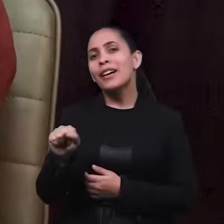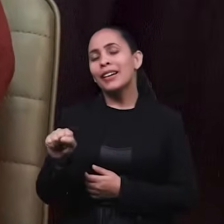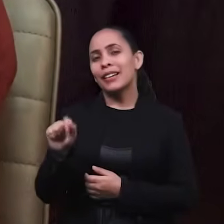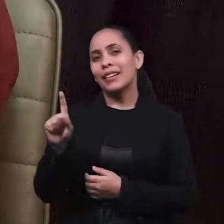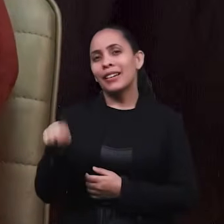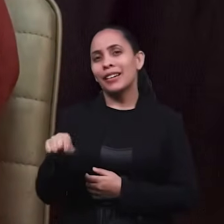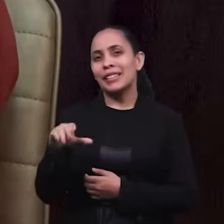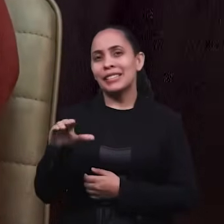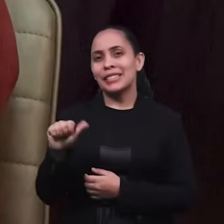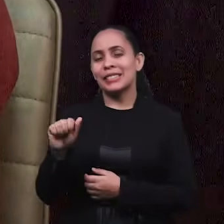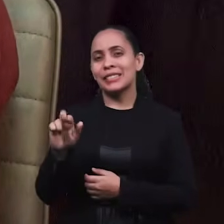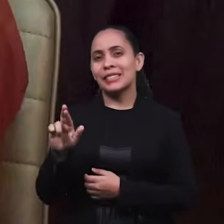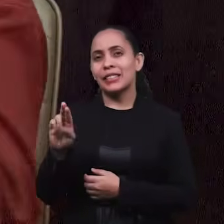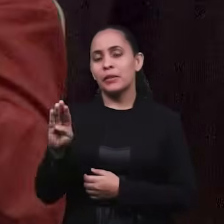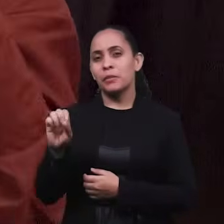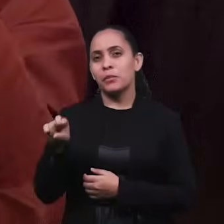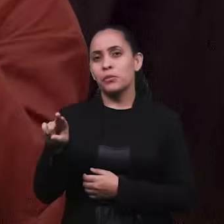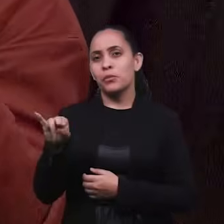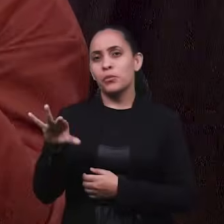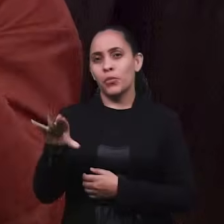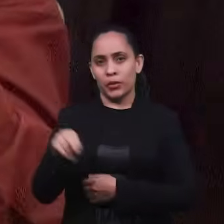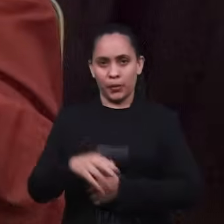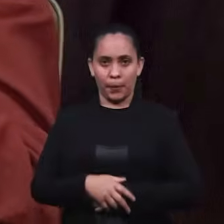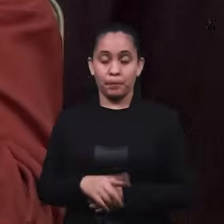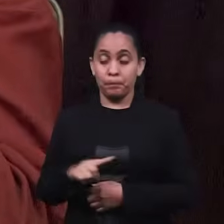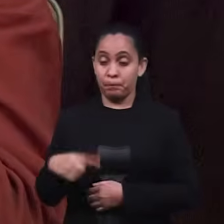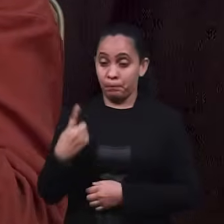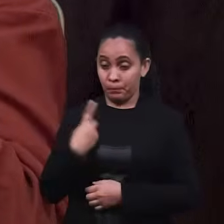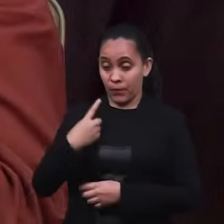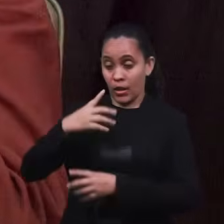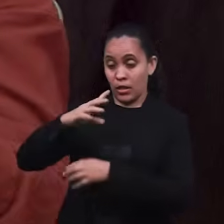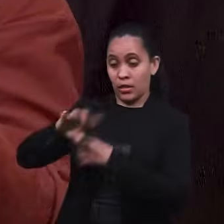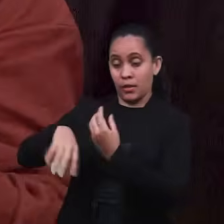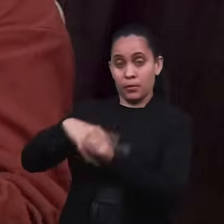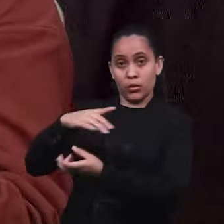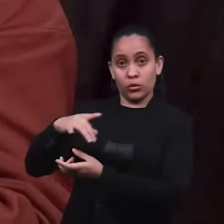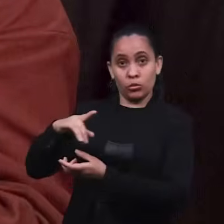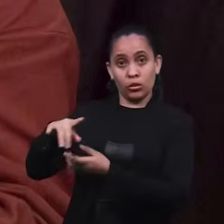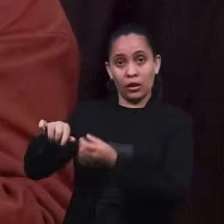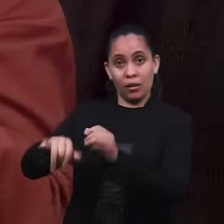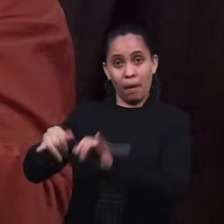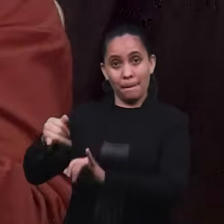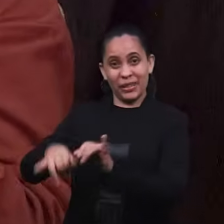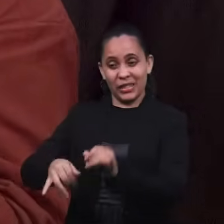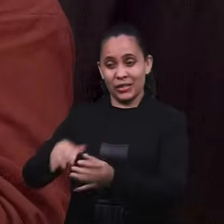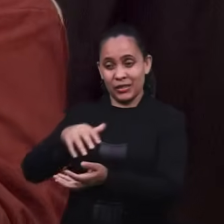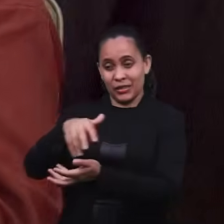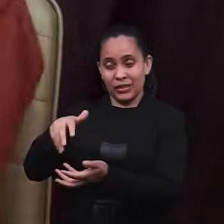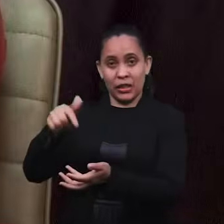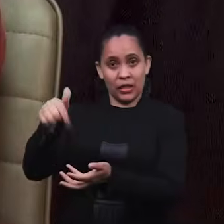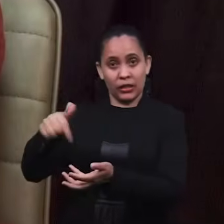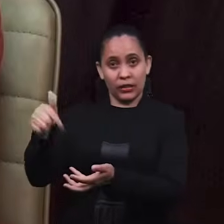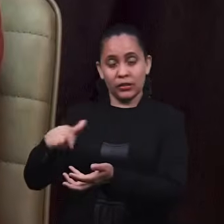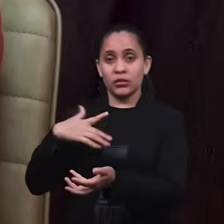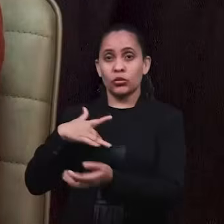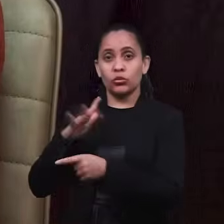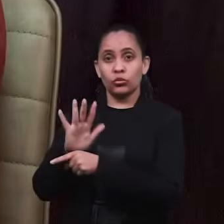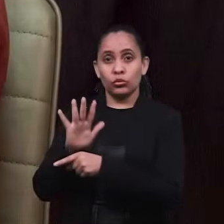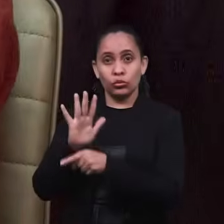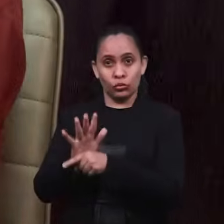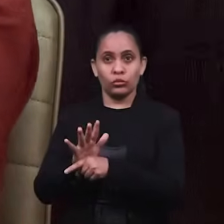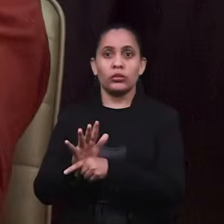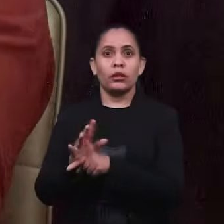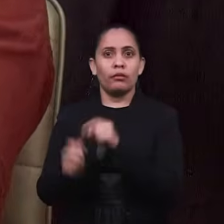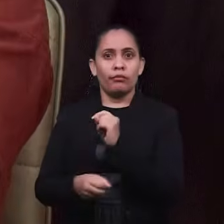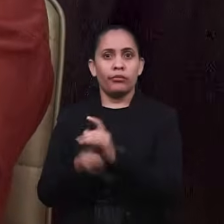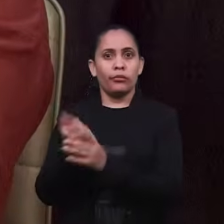já a fermentação, a primeira etapa. Quando a gente coloca, né, e tem também a bactéria, essa bactéria vai atuar junto a esse álcool